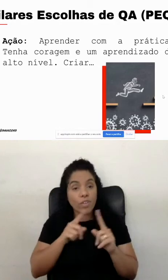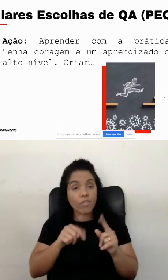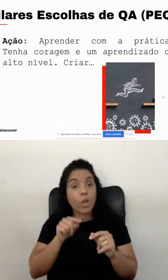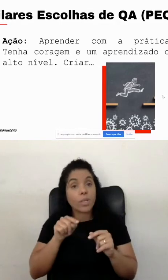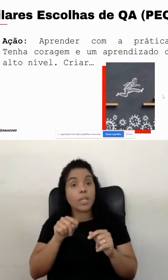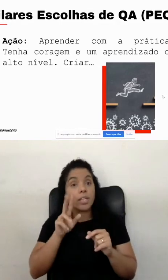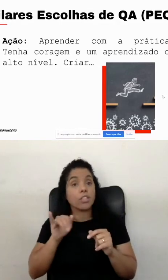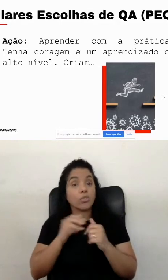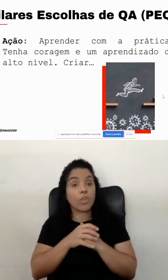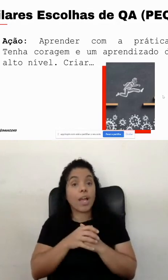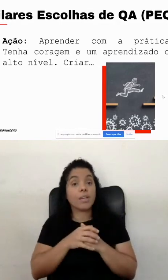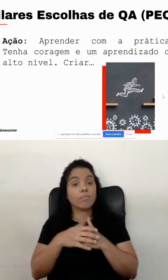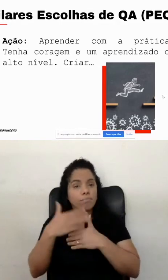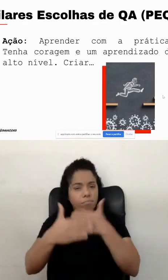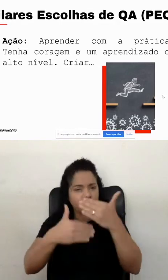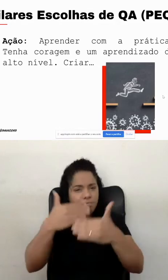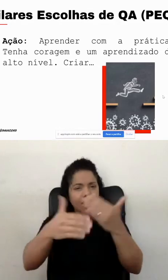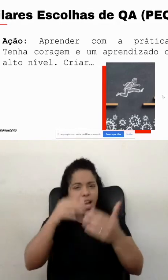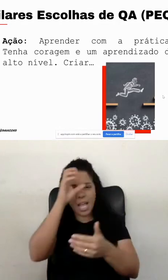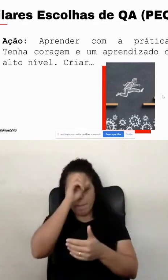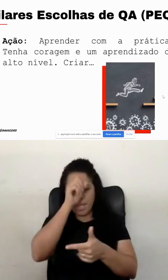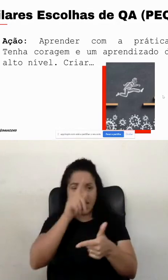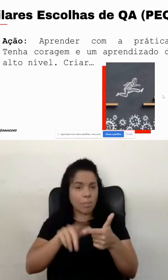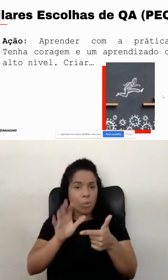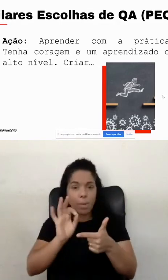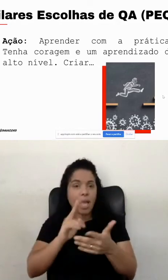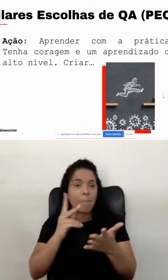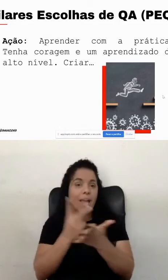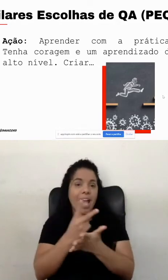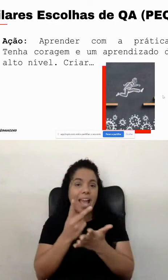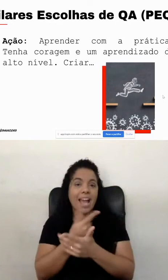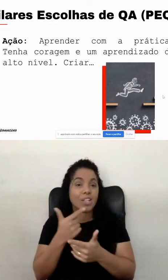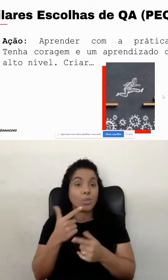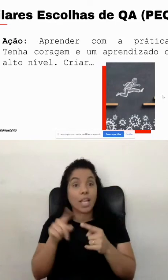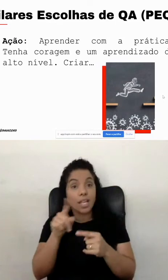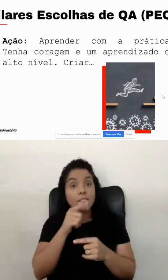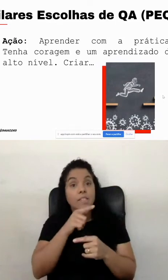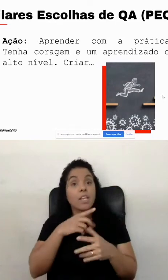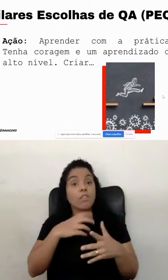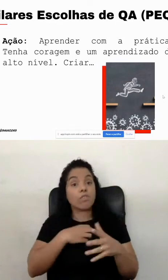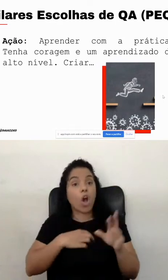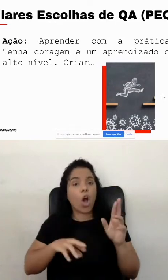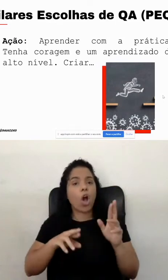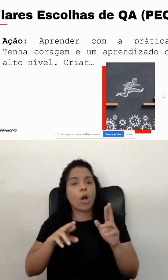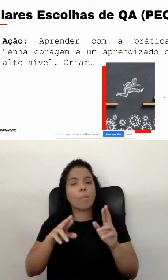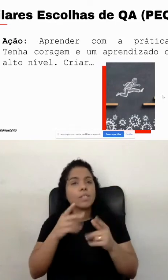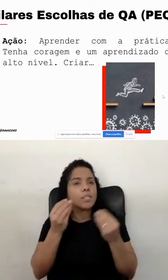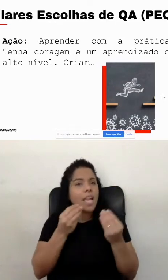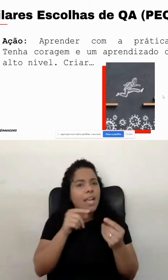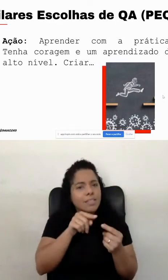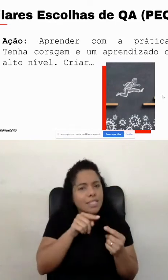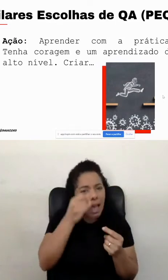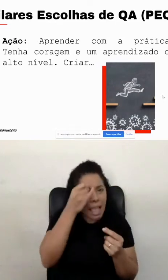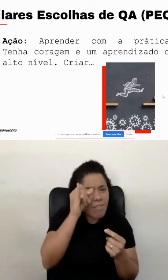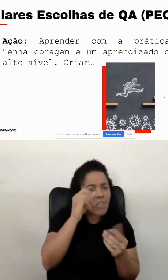isso a gente vai aprendendo, não tem problema de errar, né? Você vai aprender formas de não fazer e vai